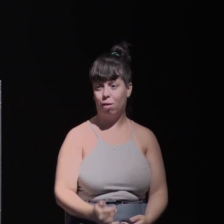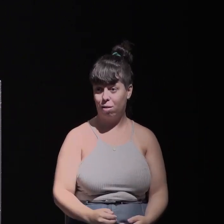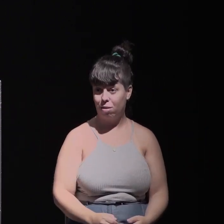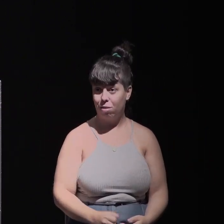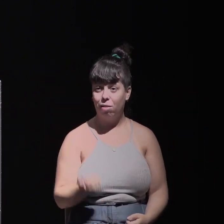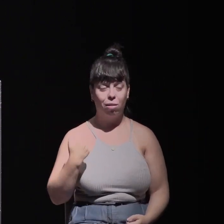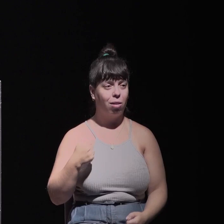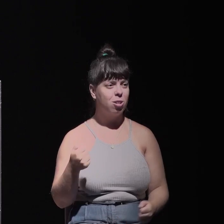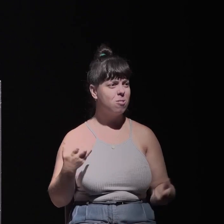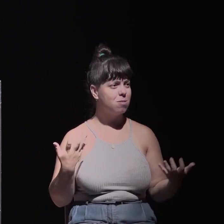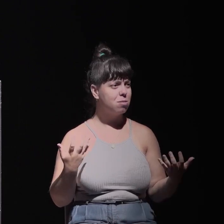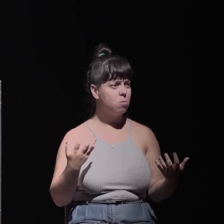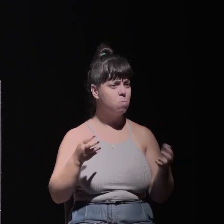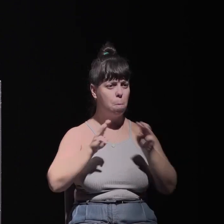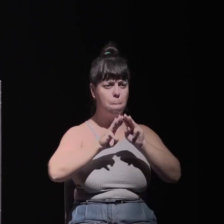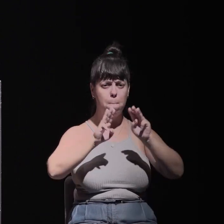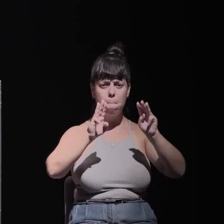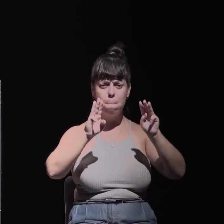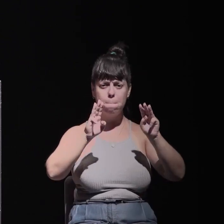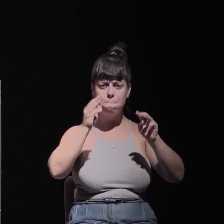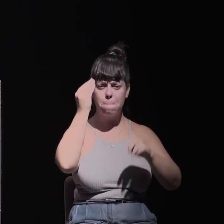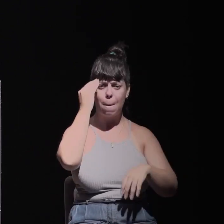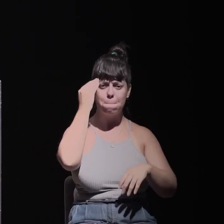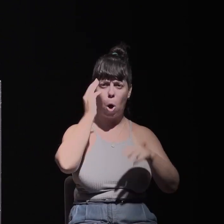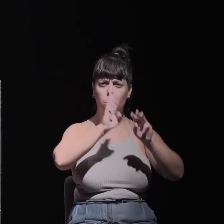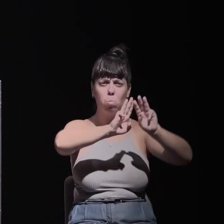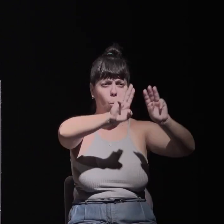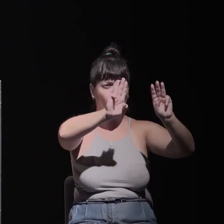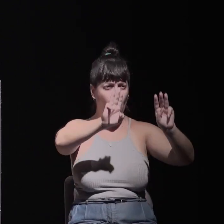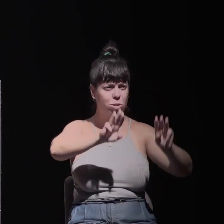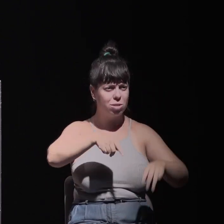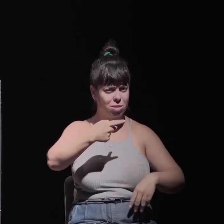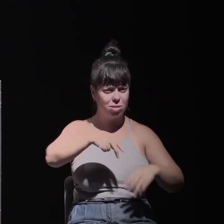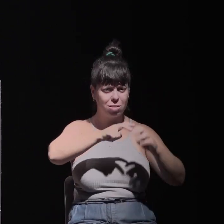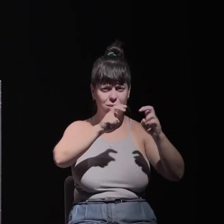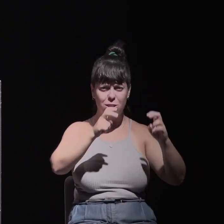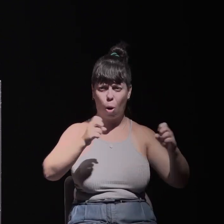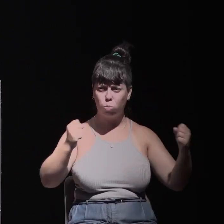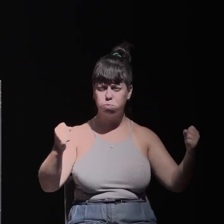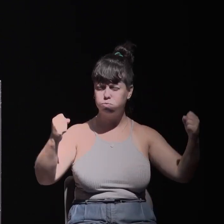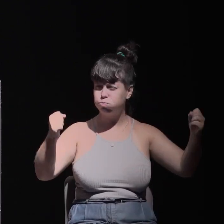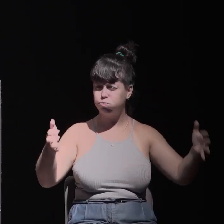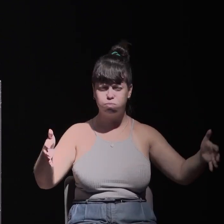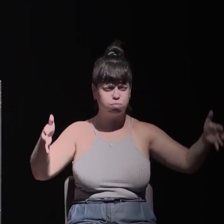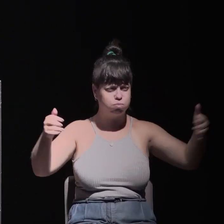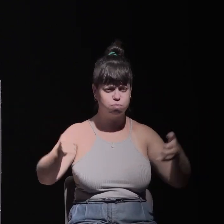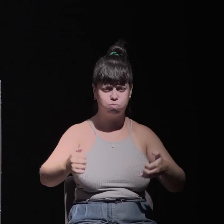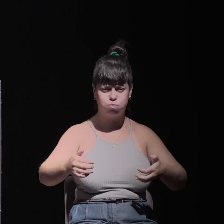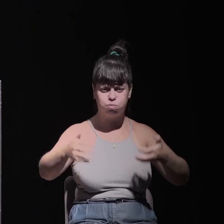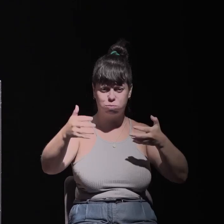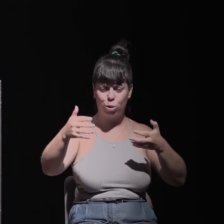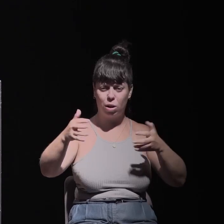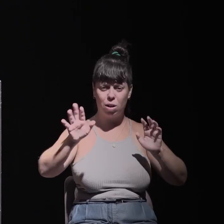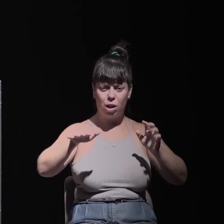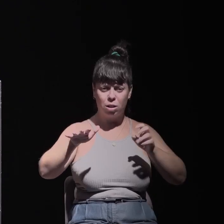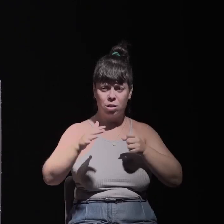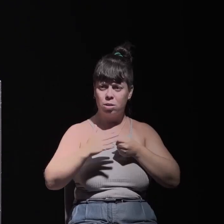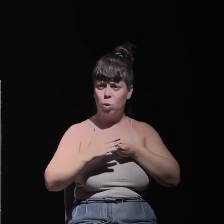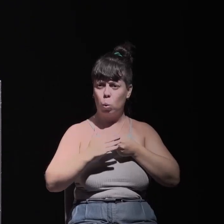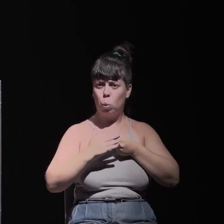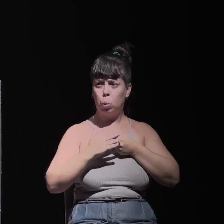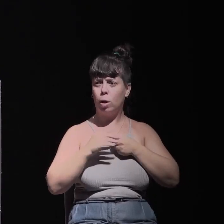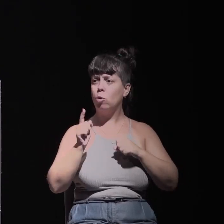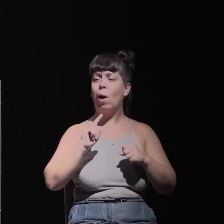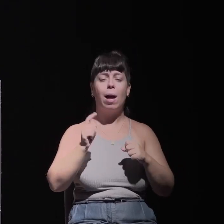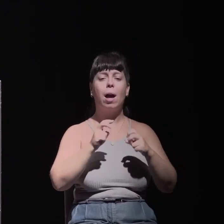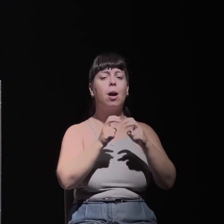Essa memória monumental aqui do Museu de Arte de São Paulo, acho que às vezes oprime a gente, né? Não que